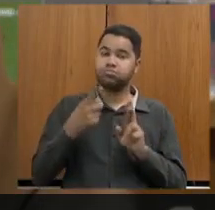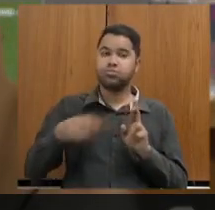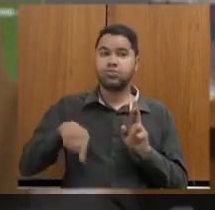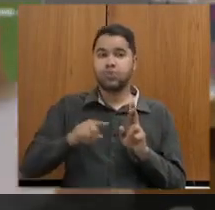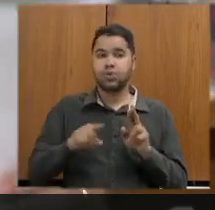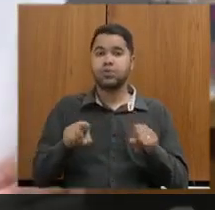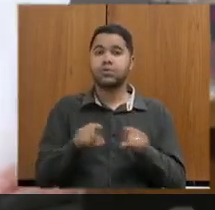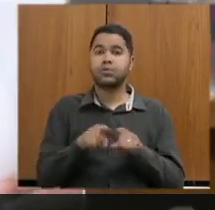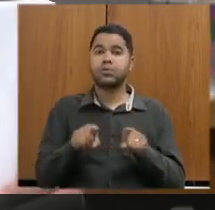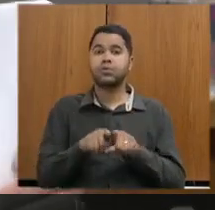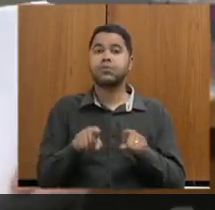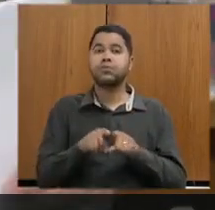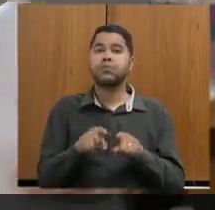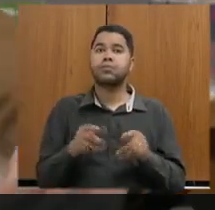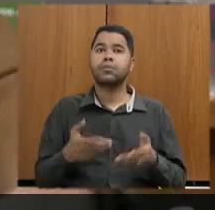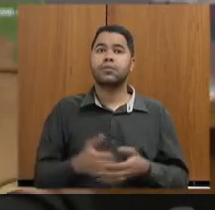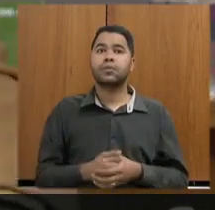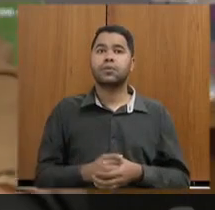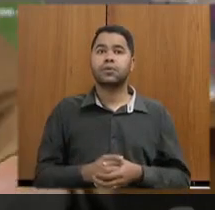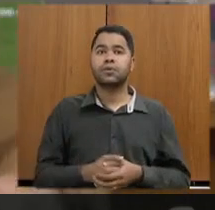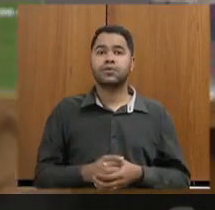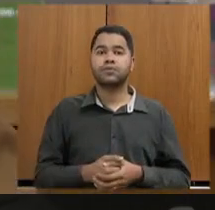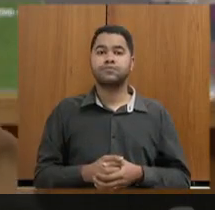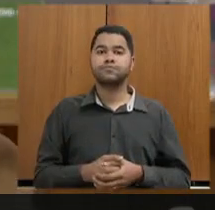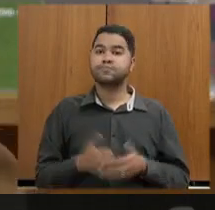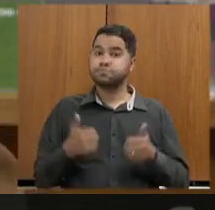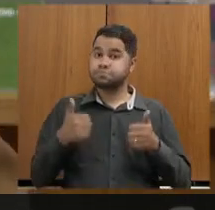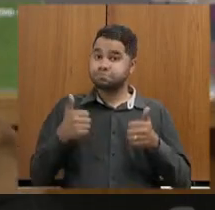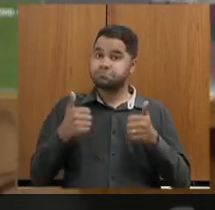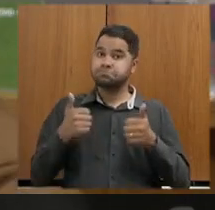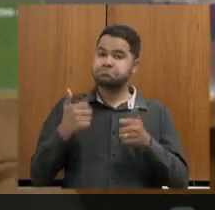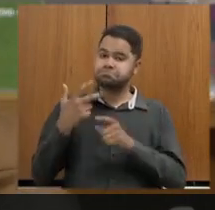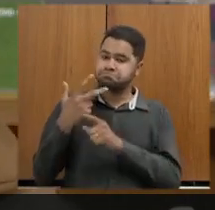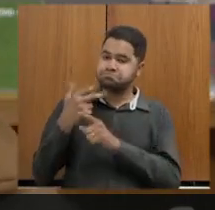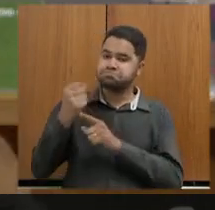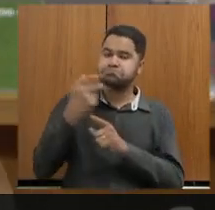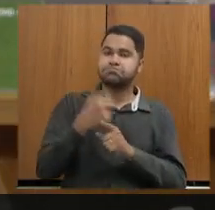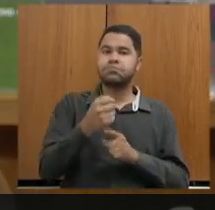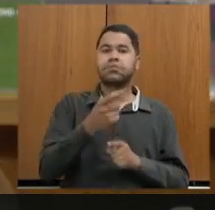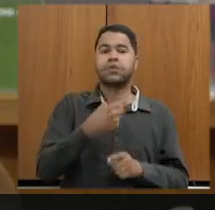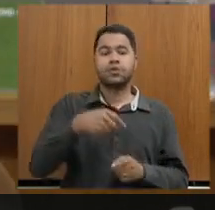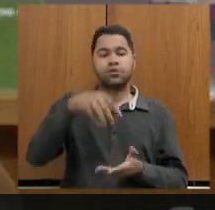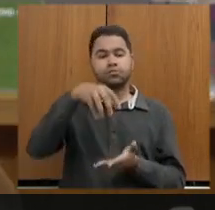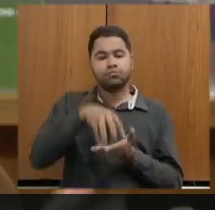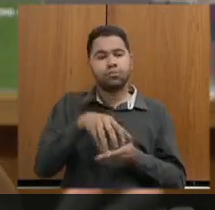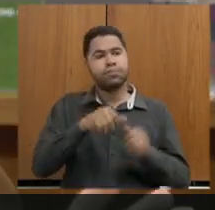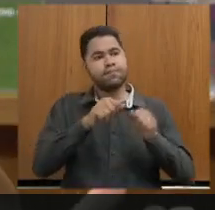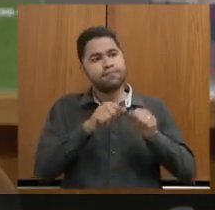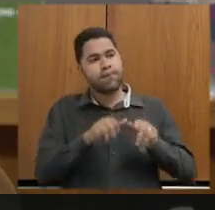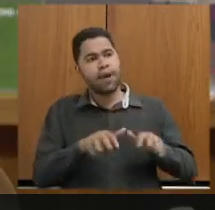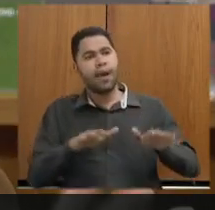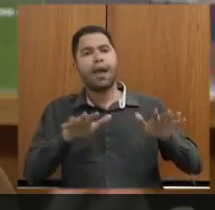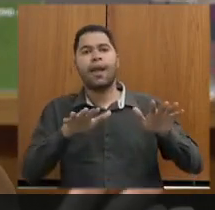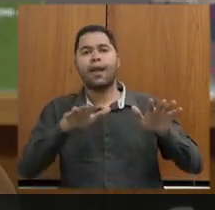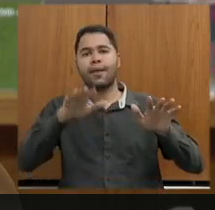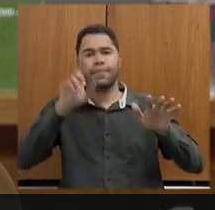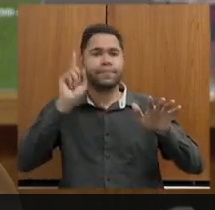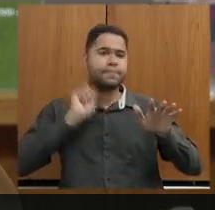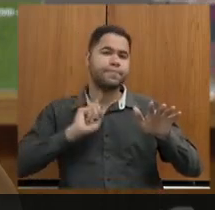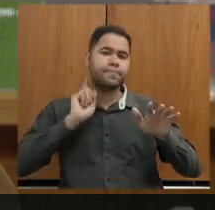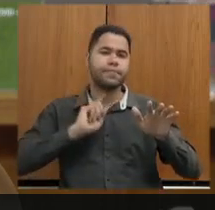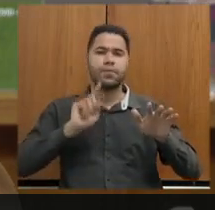caso inclusive um queijo né de sucesso aí e nós somos um piloto aqui para expandir para todo o estado